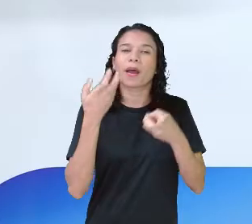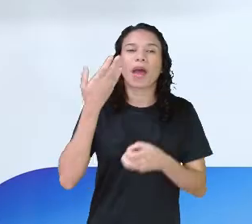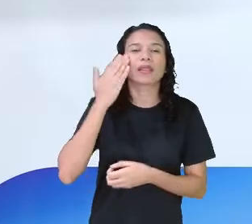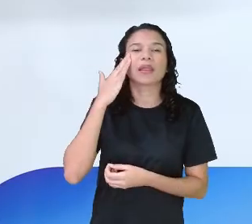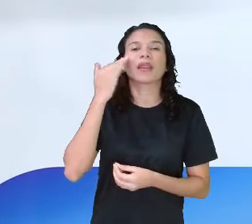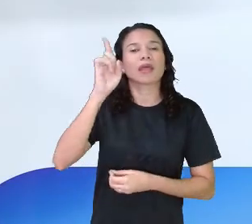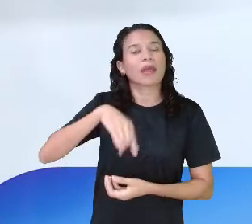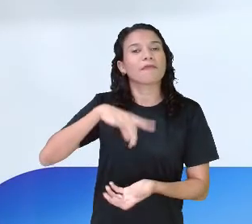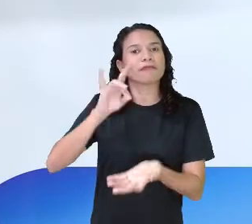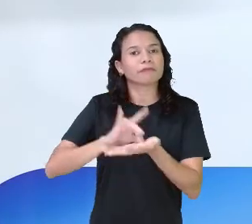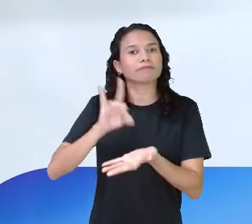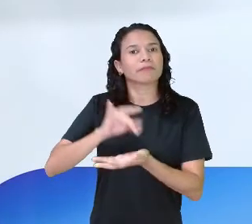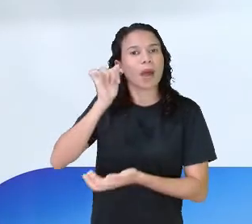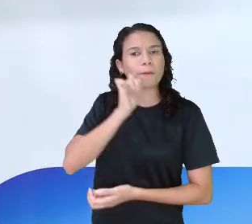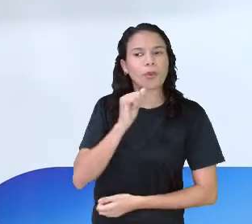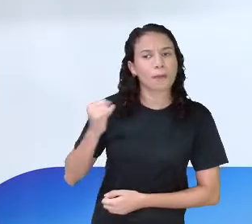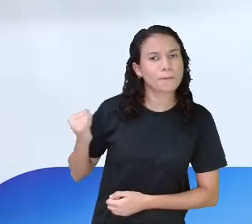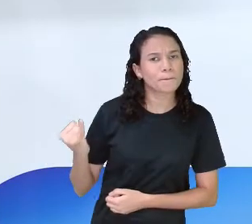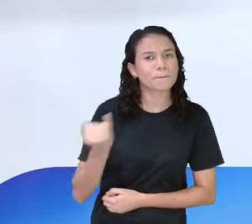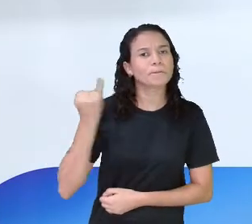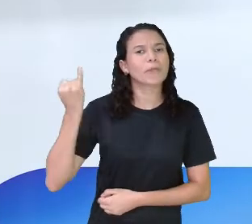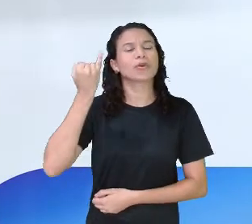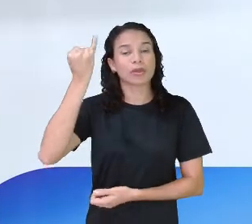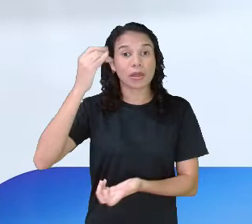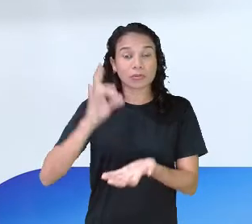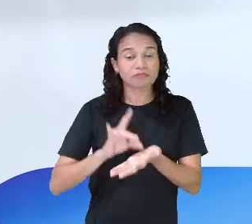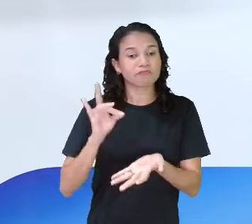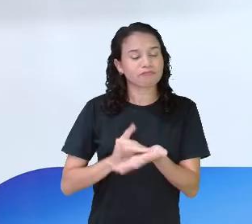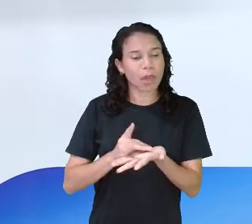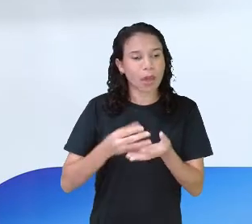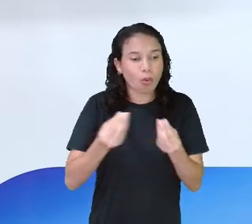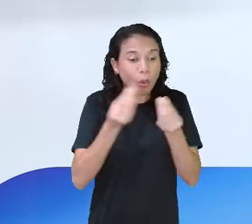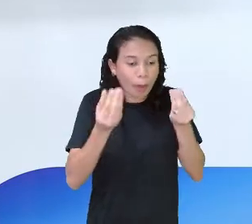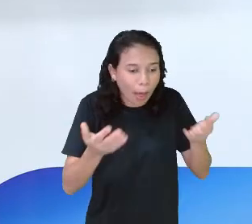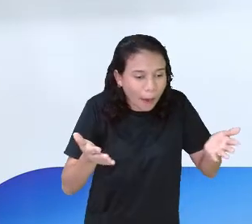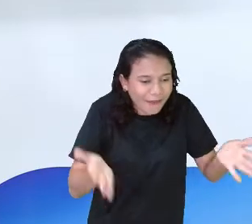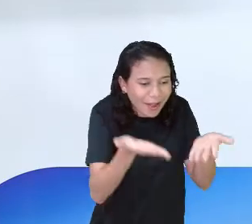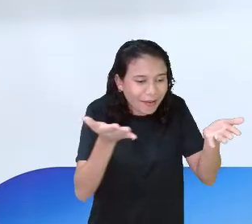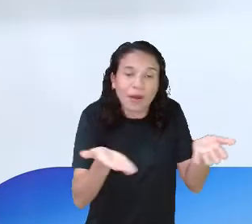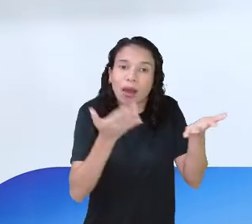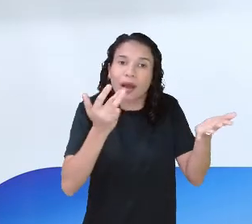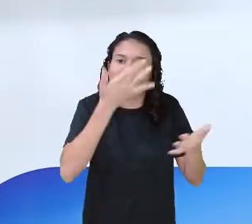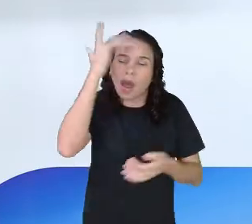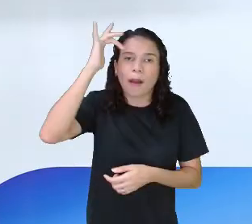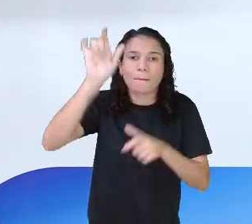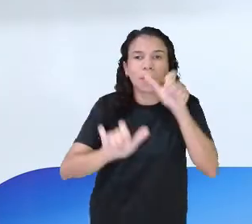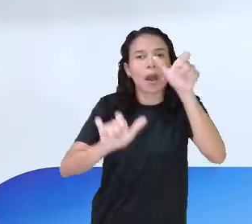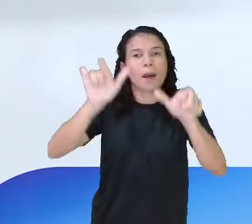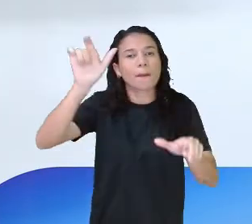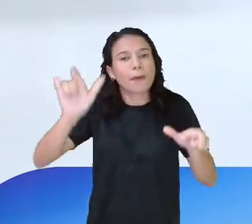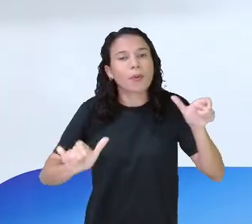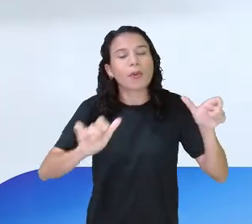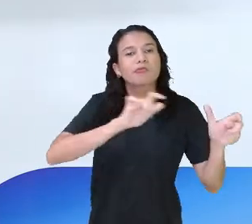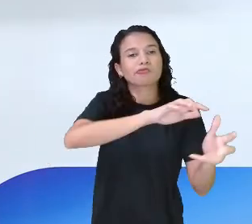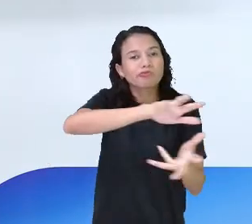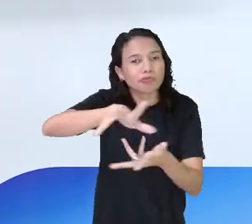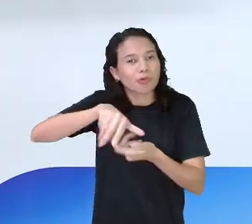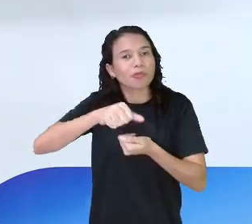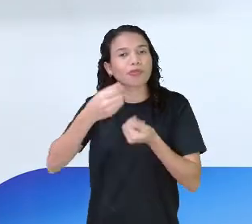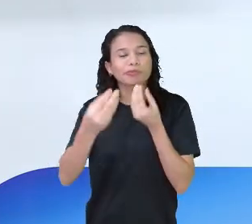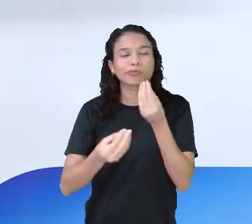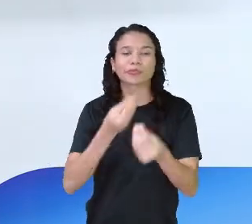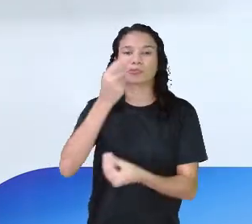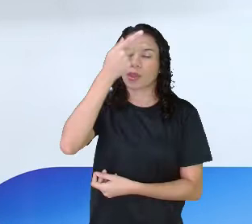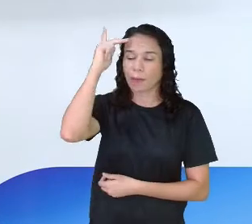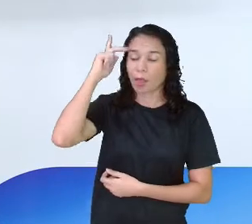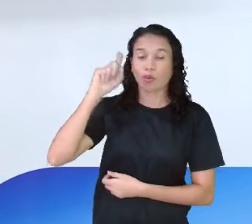a importância dessa mulher, o quanto que ela foi inspiradora, o quanto que ela é inspiradora, o quanto ela serve de estímulo para